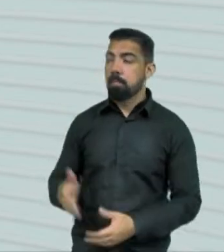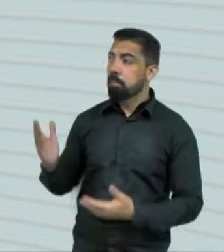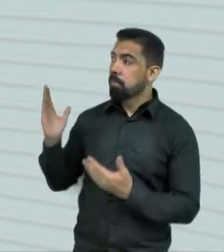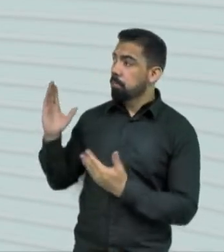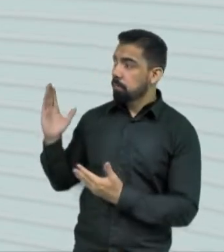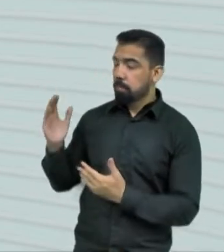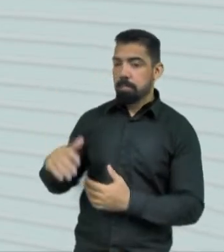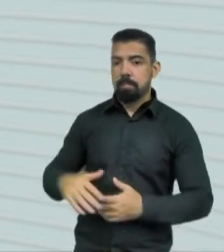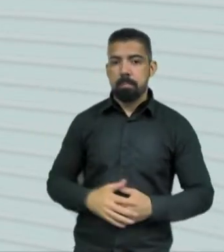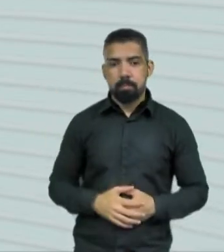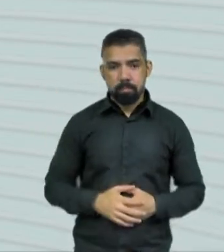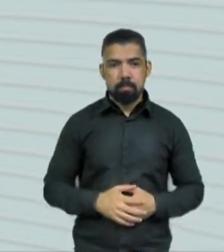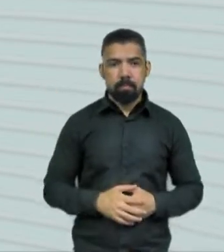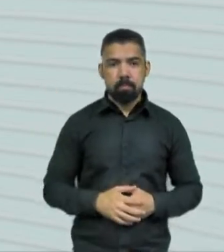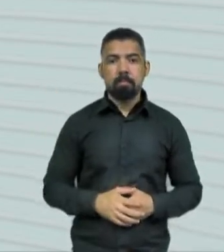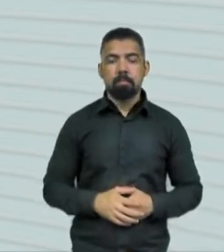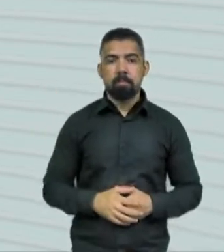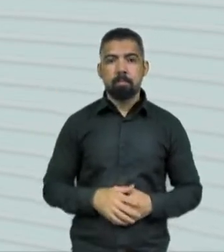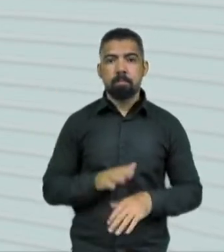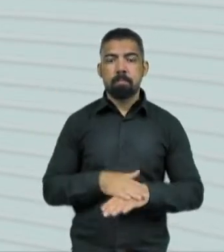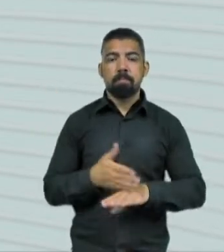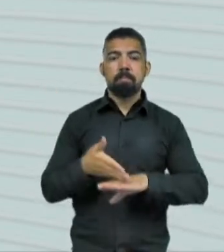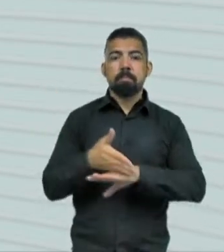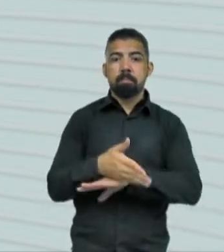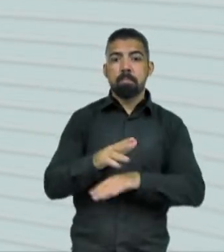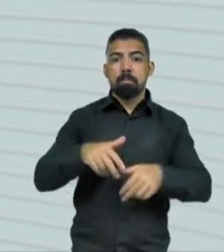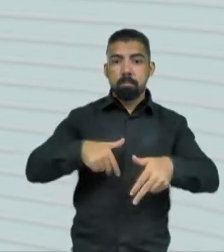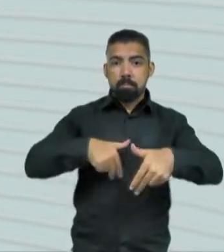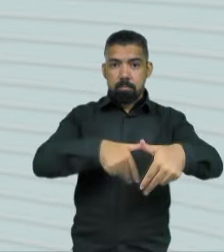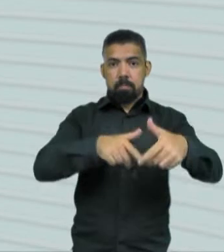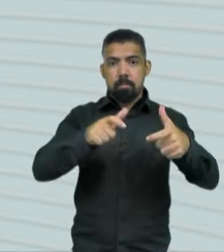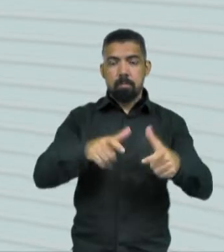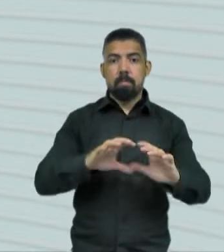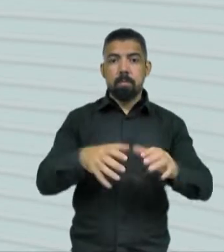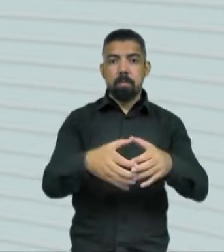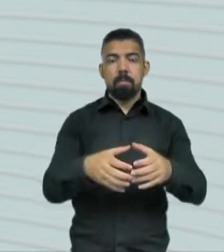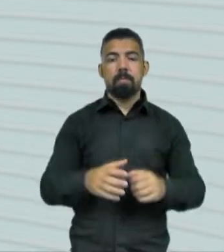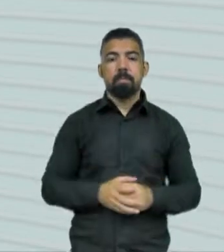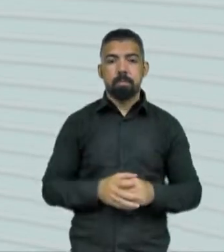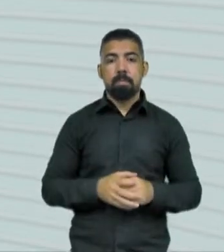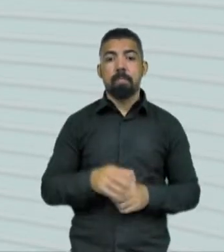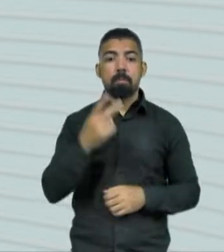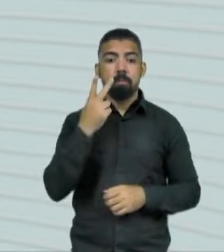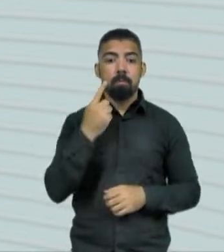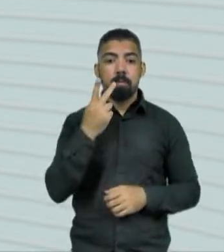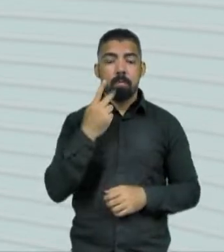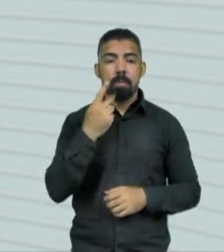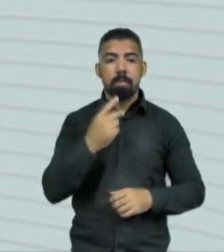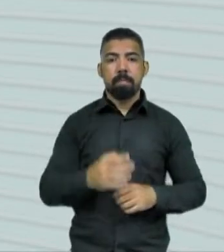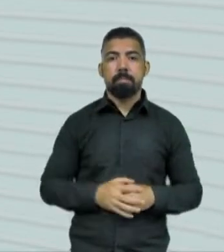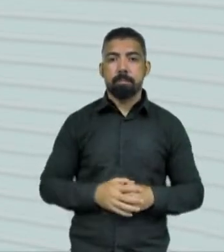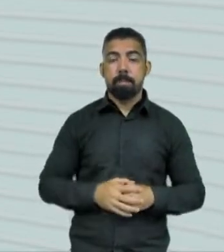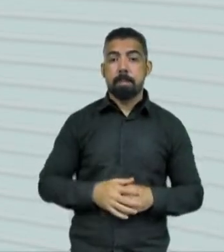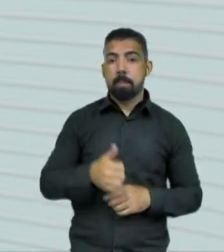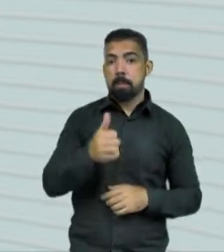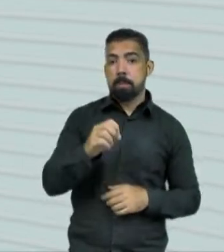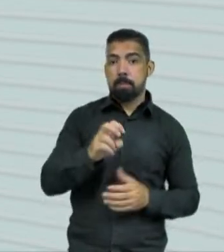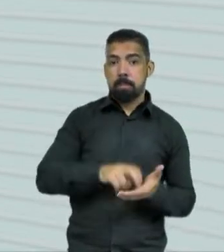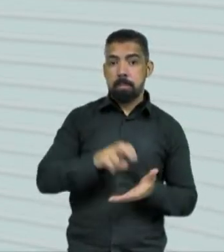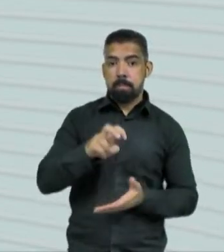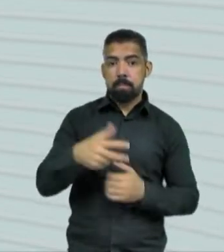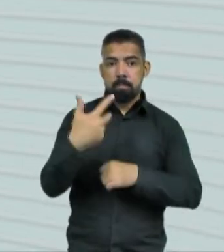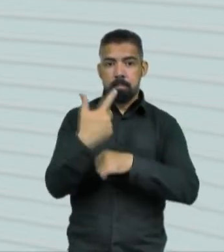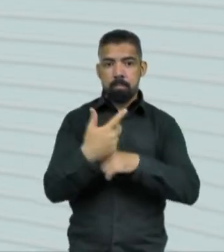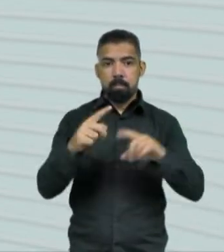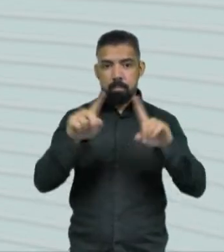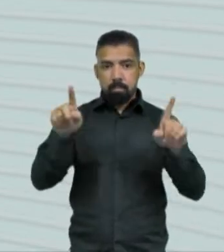pelo PDT, participou de caminhada na comunidade das Quadras, em Fortaleza. Às 10h, grava programa